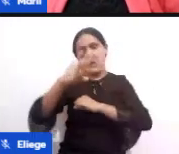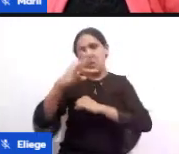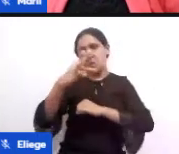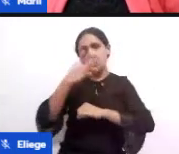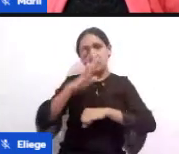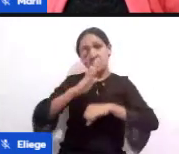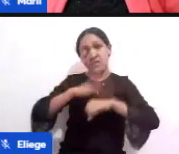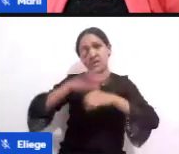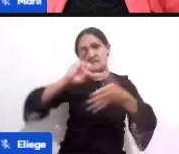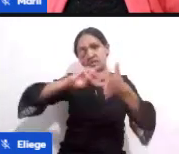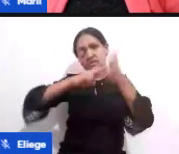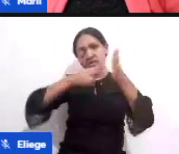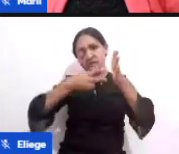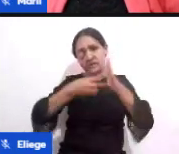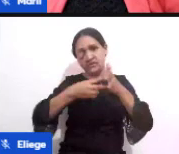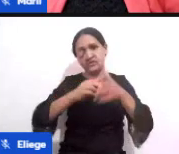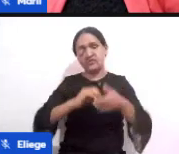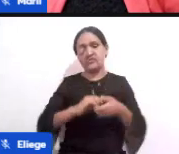Podemos seguir.